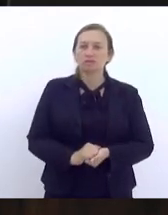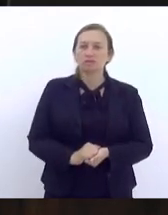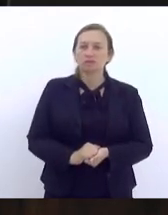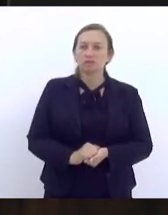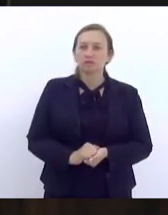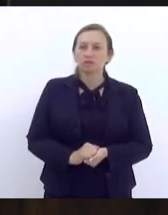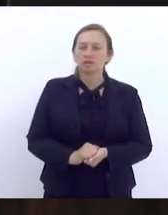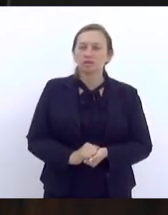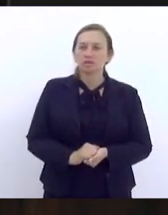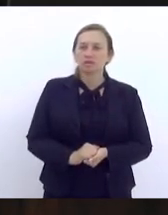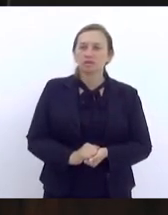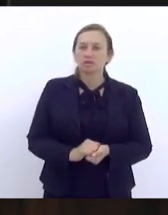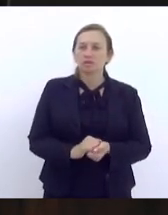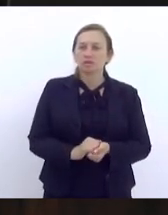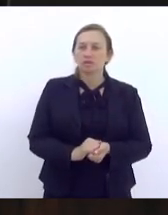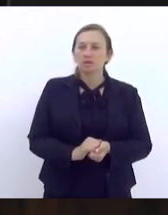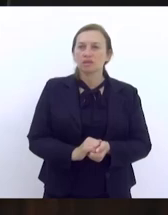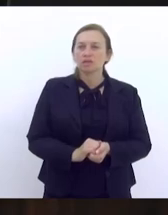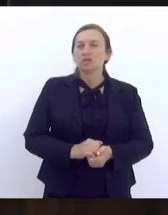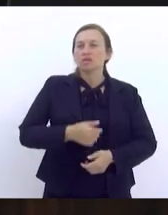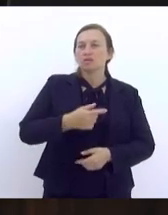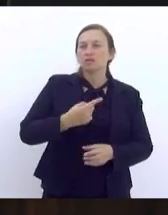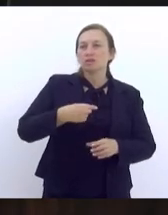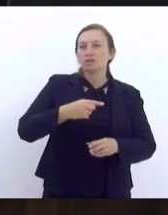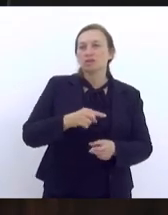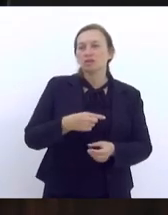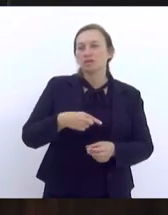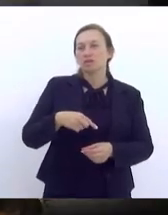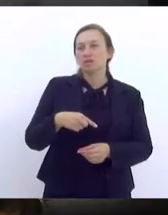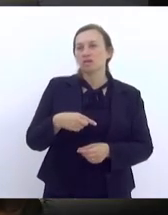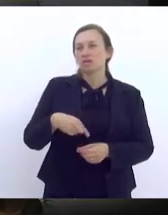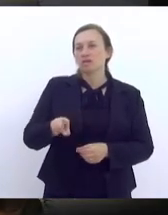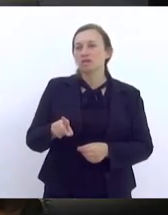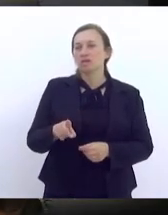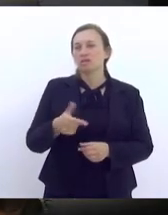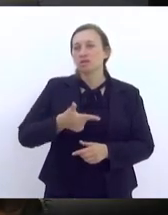vai a redação do vencido para segunda discussão